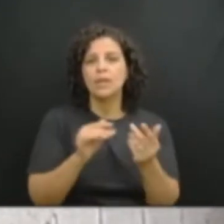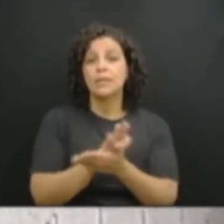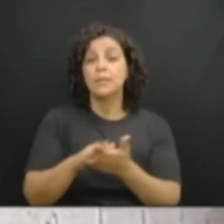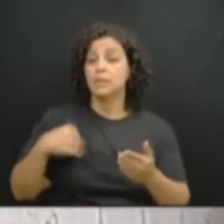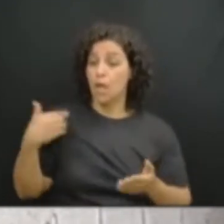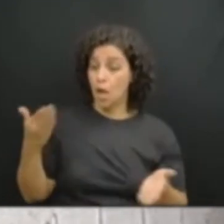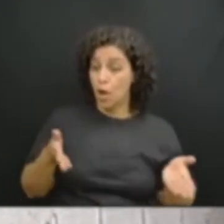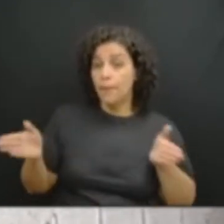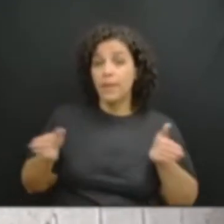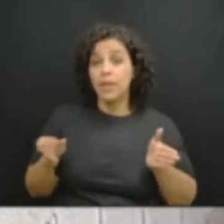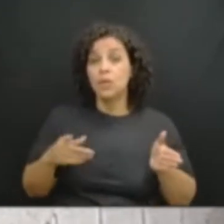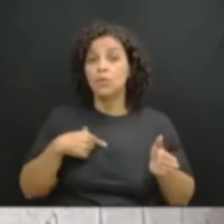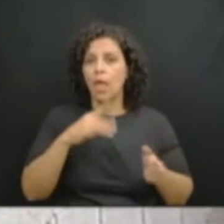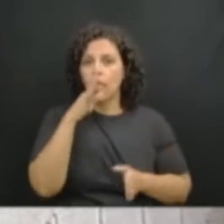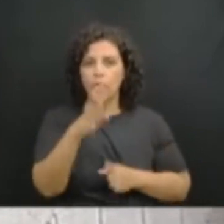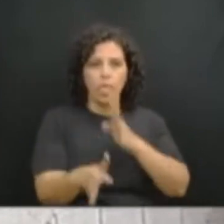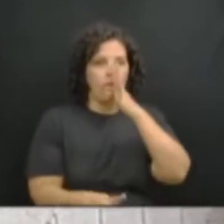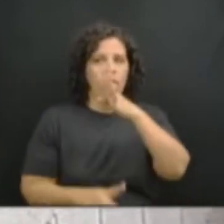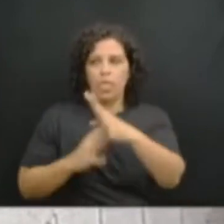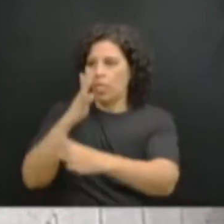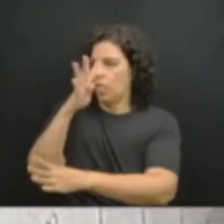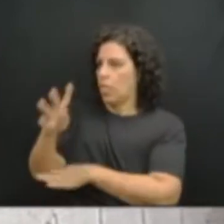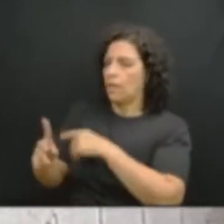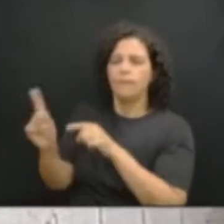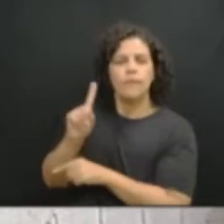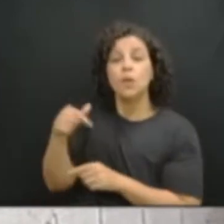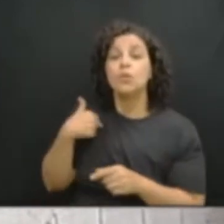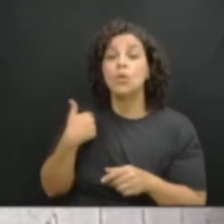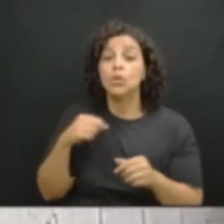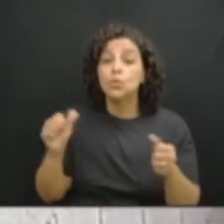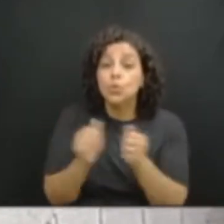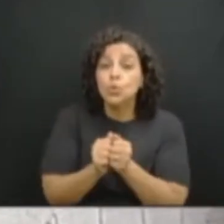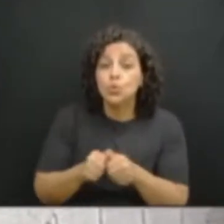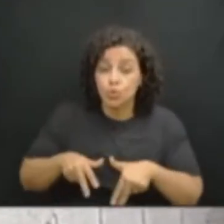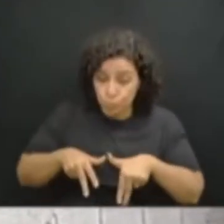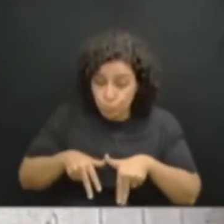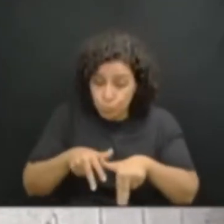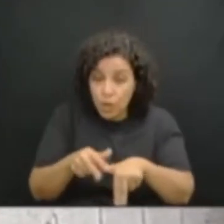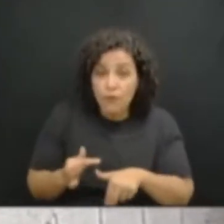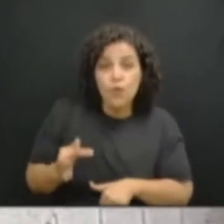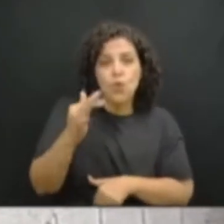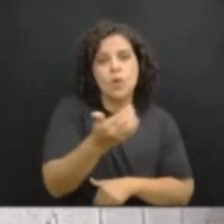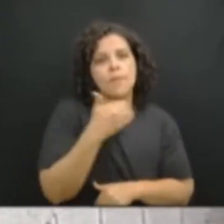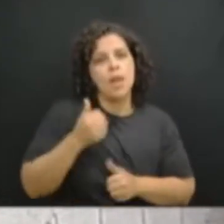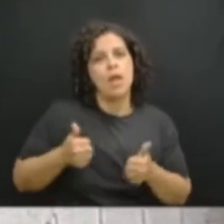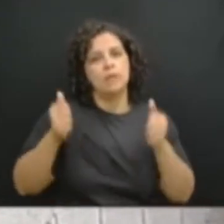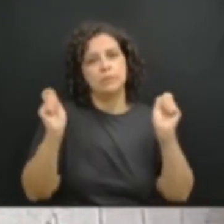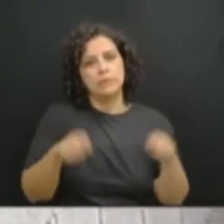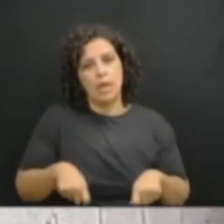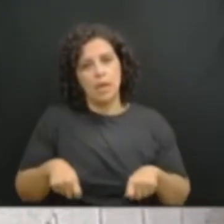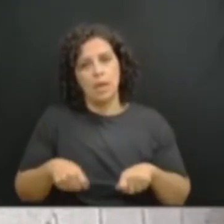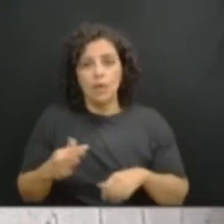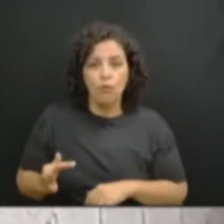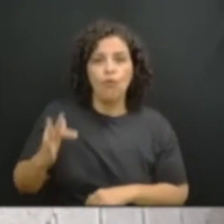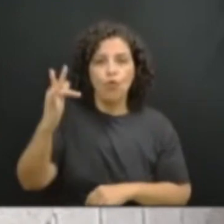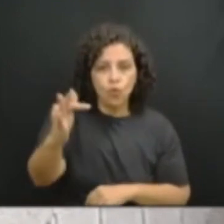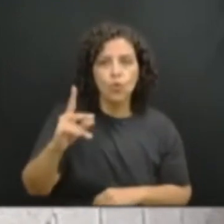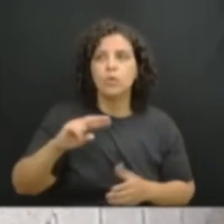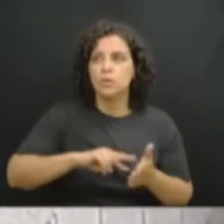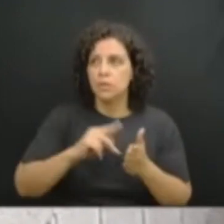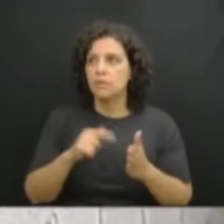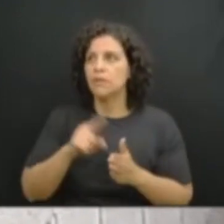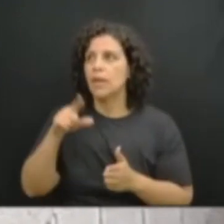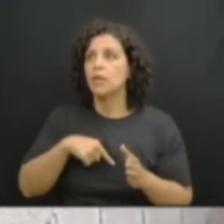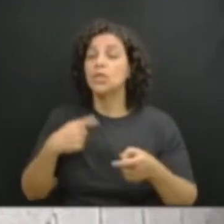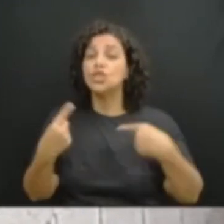construção, não é de criticar o passado, é de dar as mãos para construir o futuro. E construir o futuro